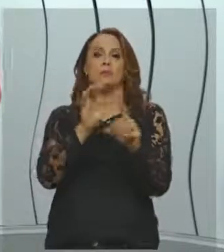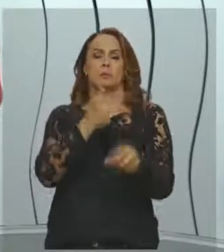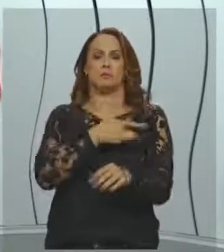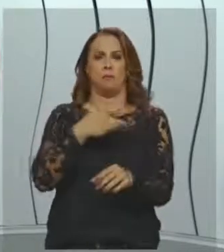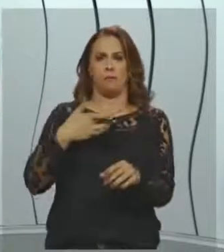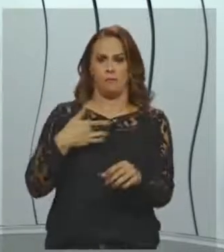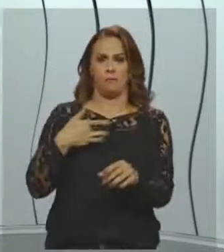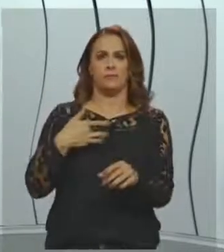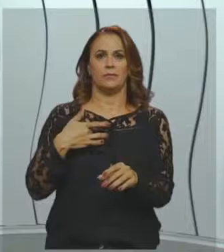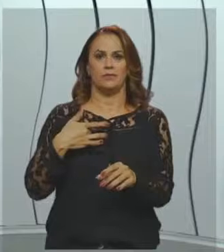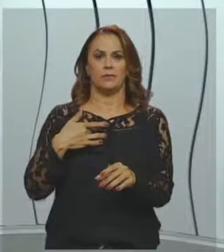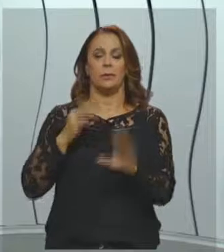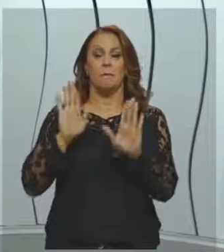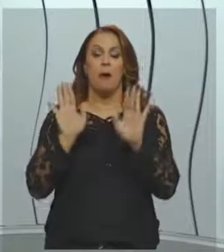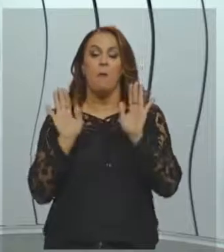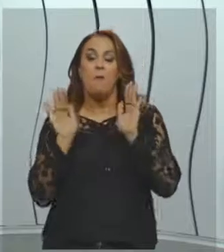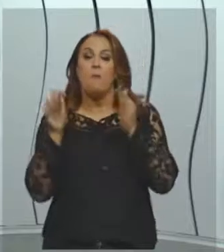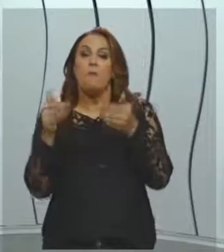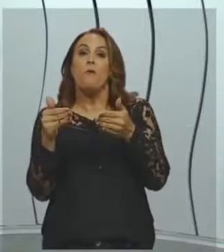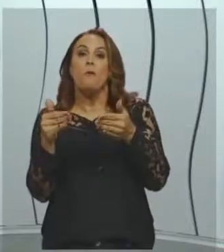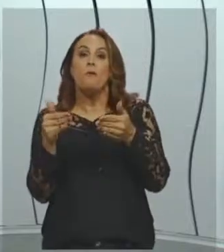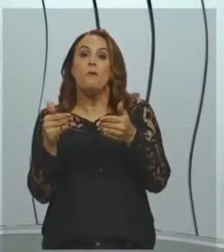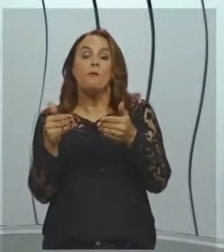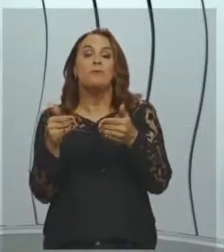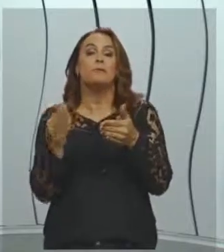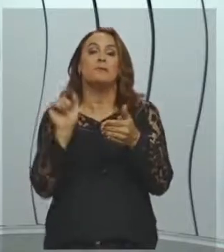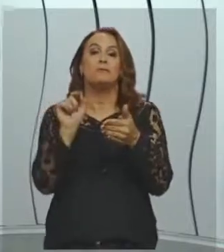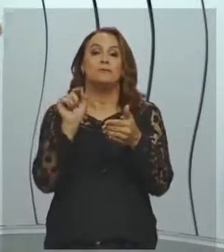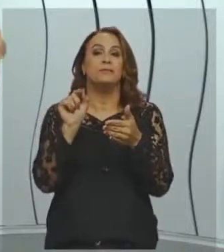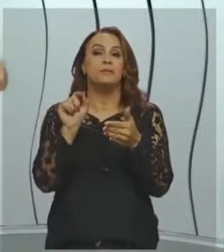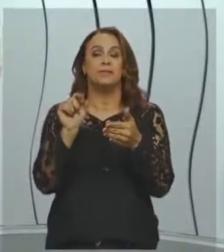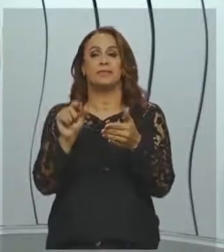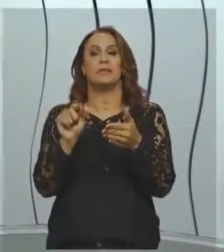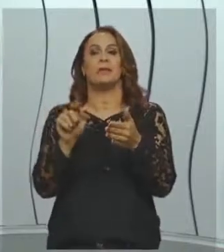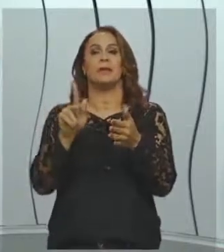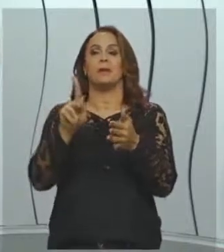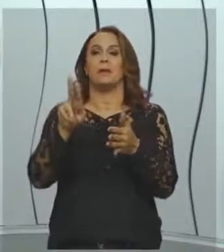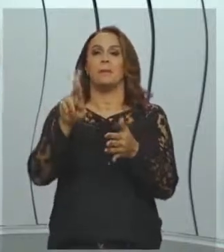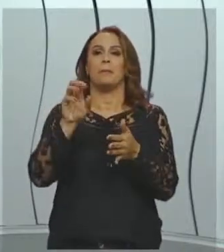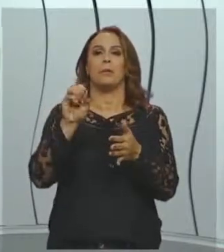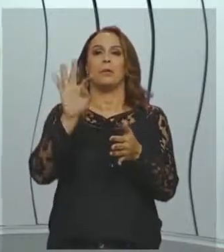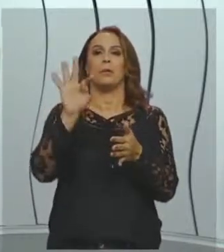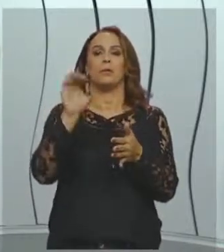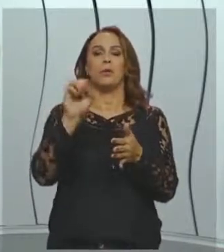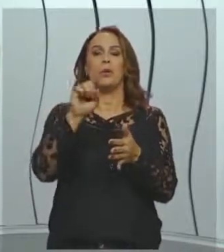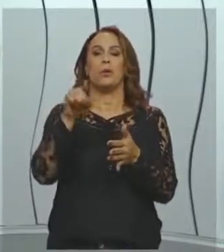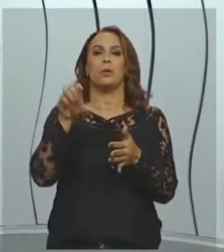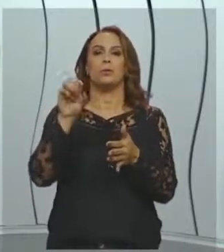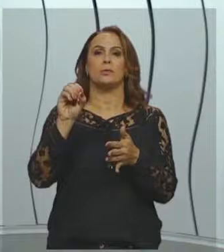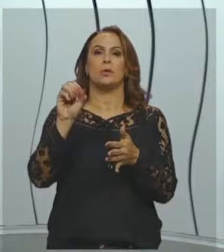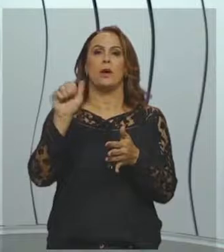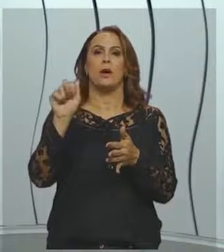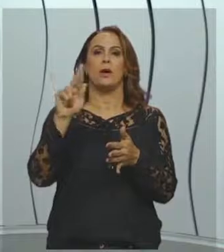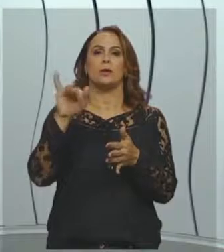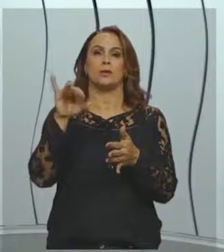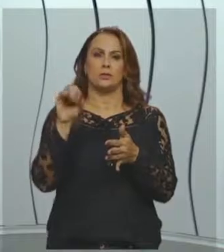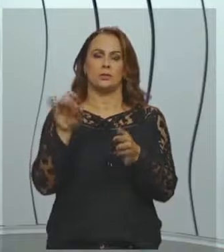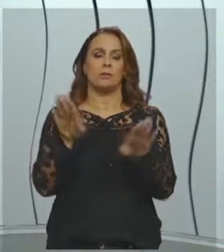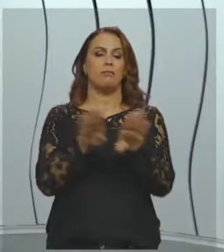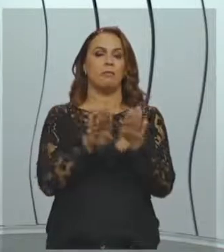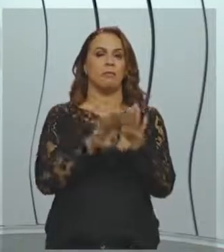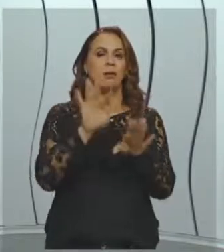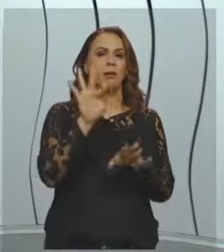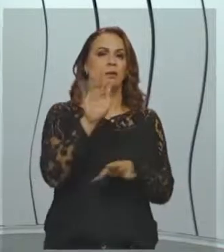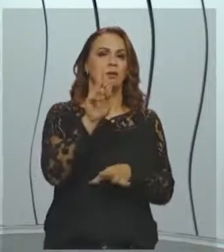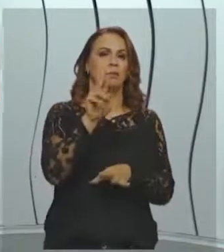Porém, vamos focar na próxima aula sobre protozoários e fungos. As doenças causadas por protozoários e